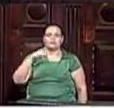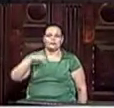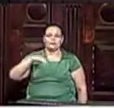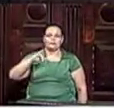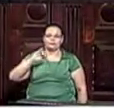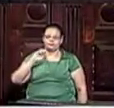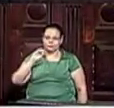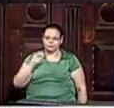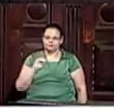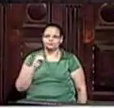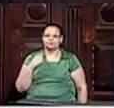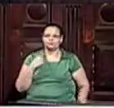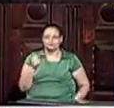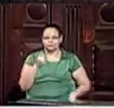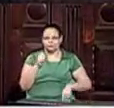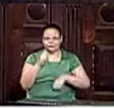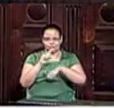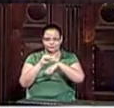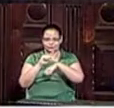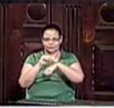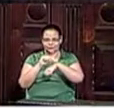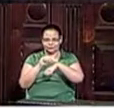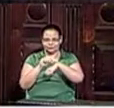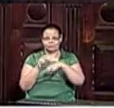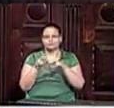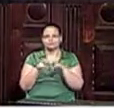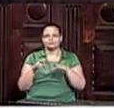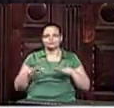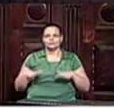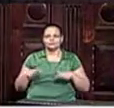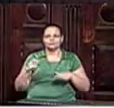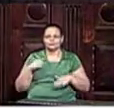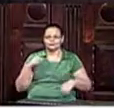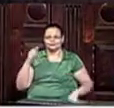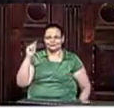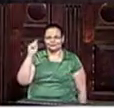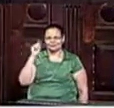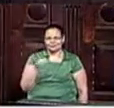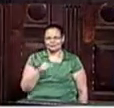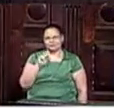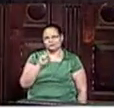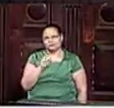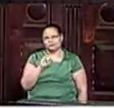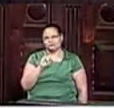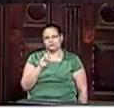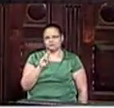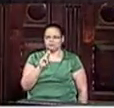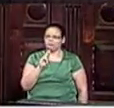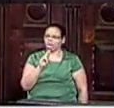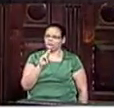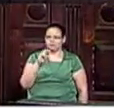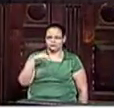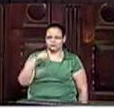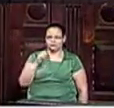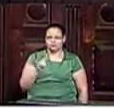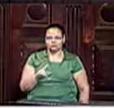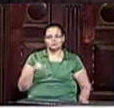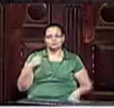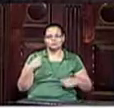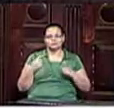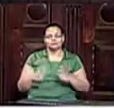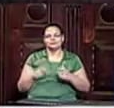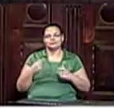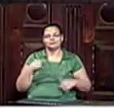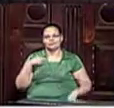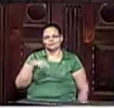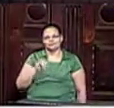no auditório do SISBAF, Consórcio Intermunicipal de Saúde da Baixada Fluminense, em Nova Iguaçu,